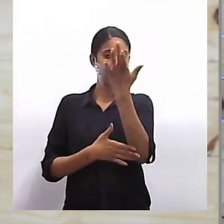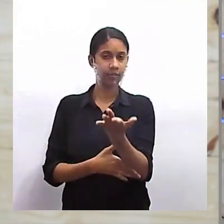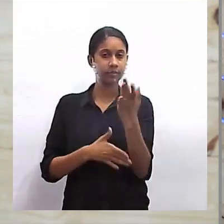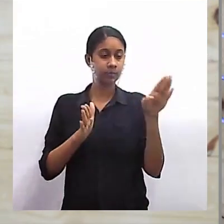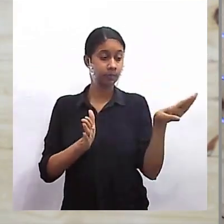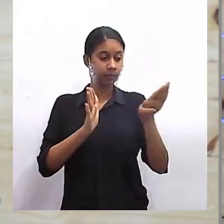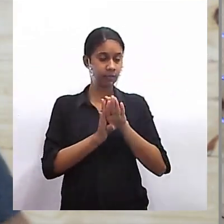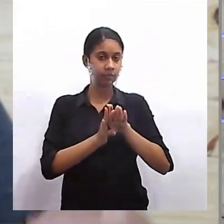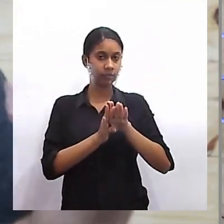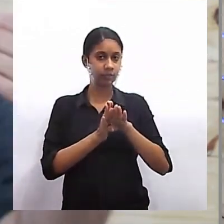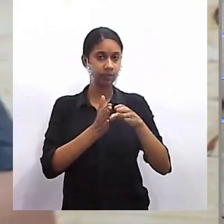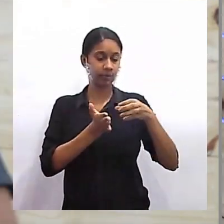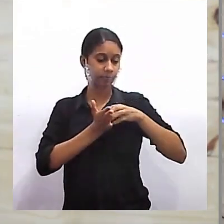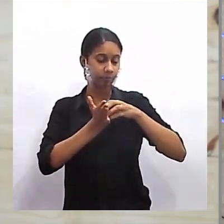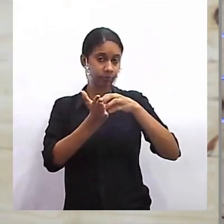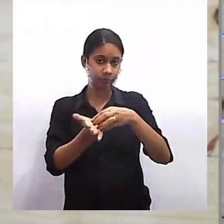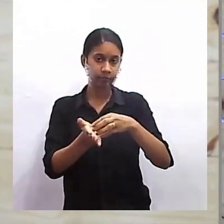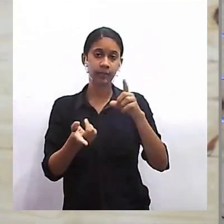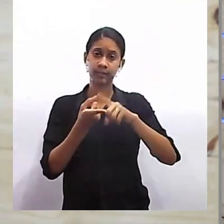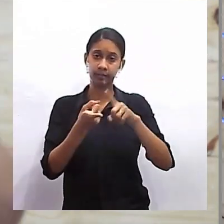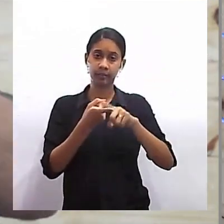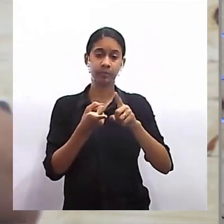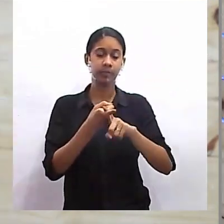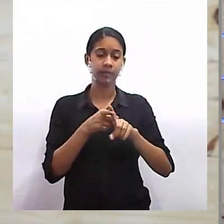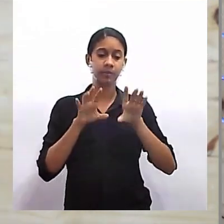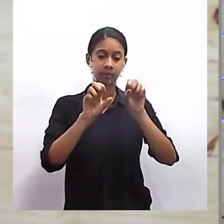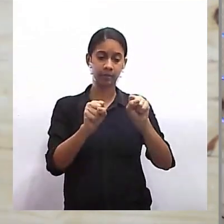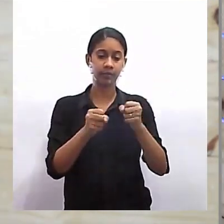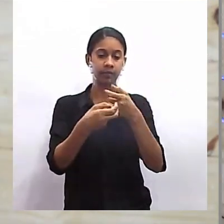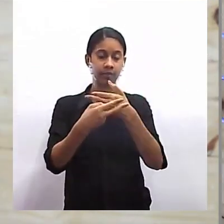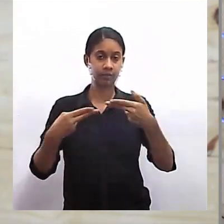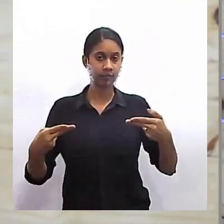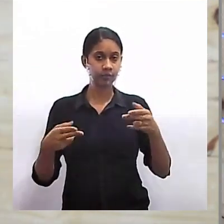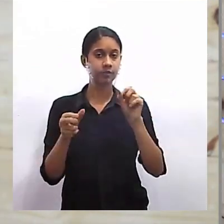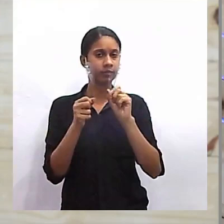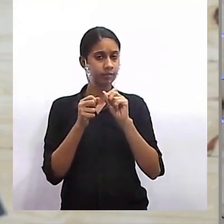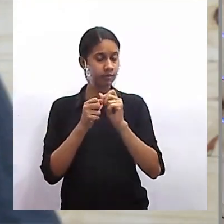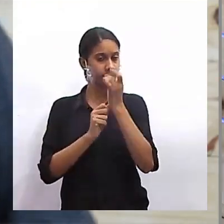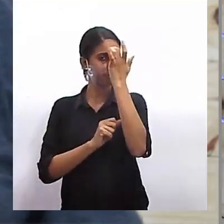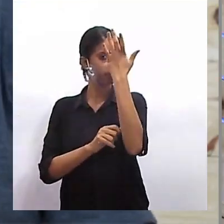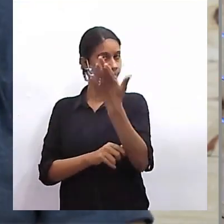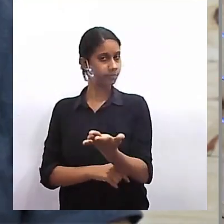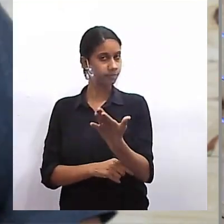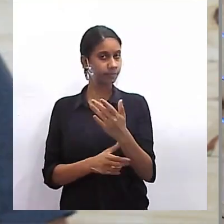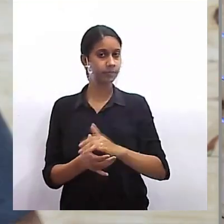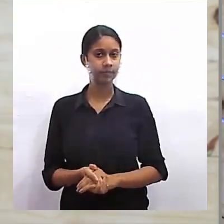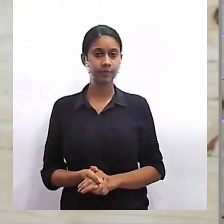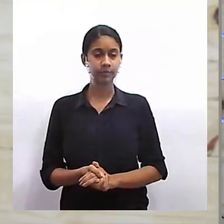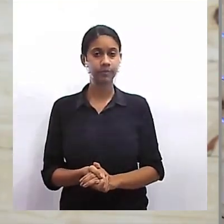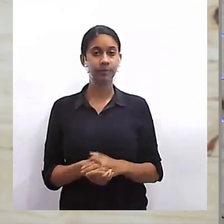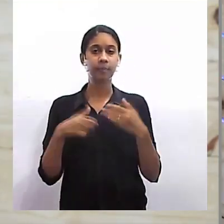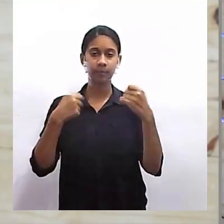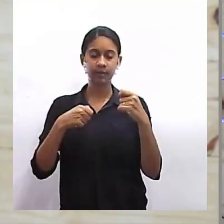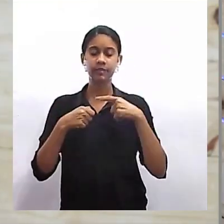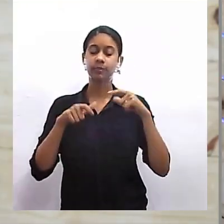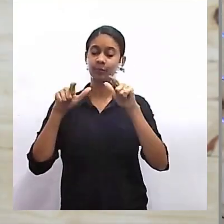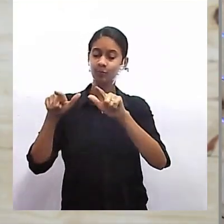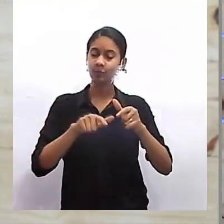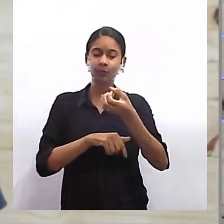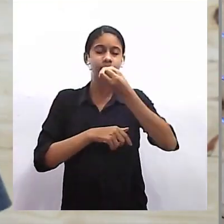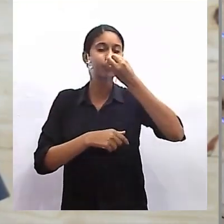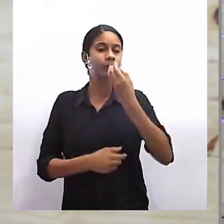chegar um veículo, fácil para poder receber, de fácil acesso, tem que ter uma localização muito